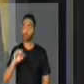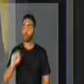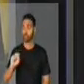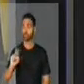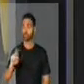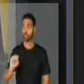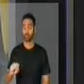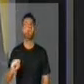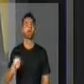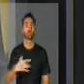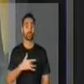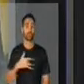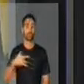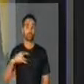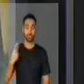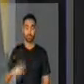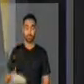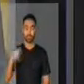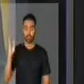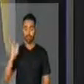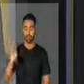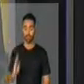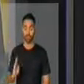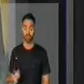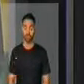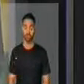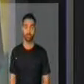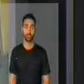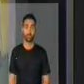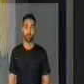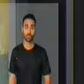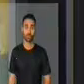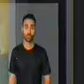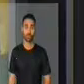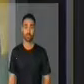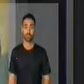SUS na saúde pública do Brasil.